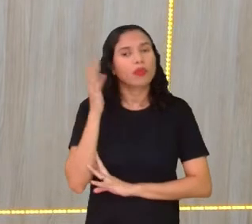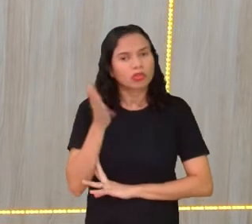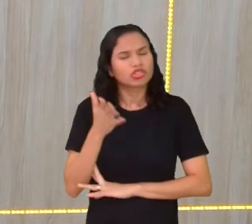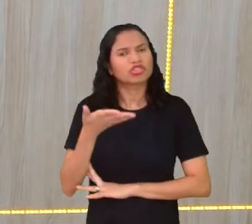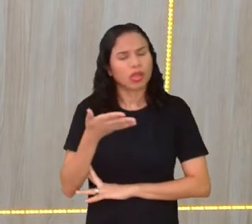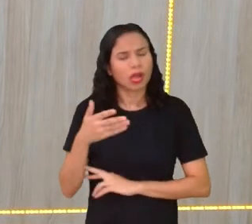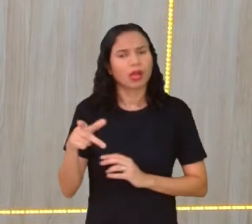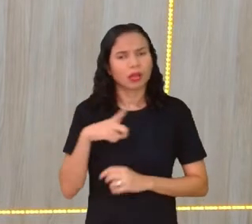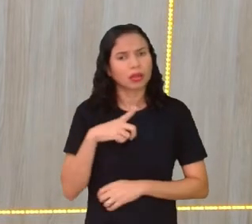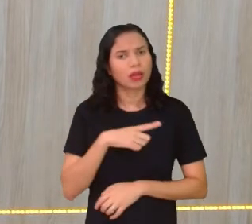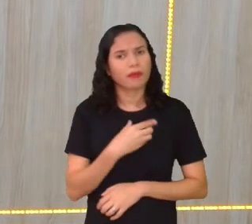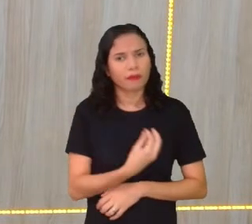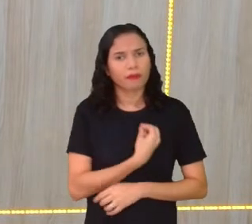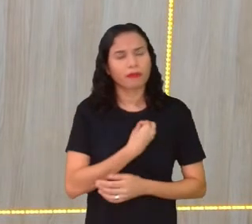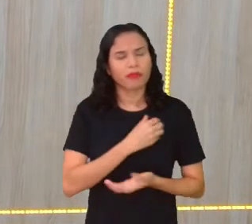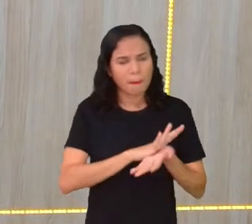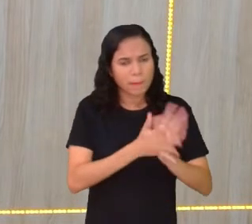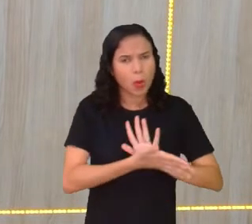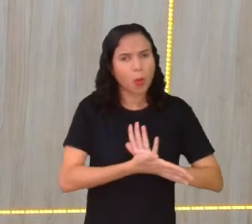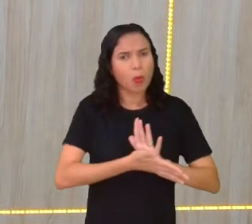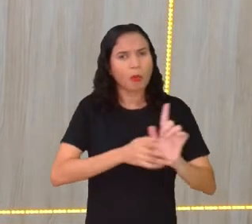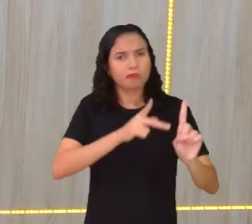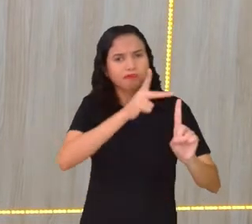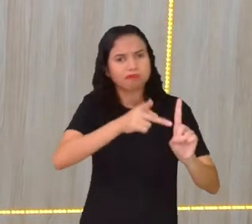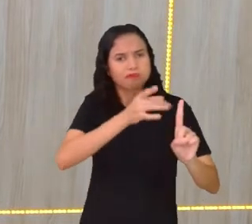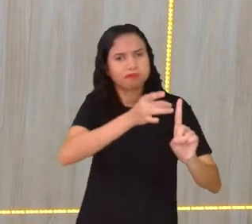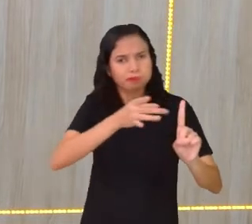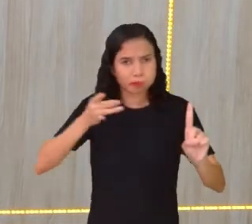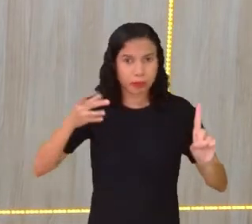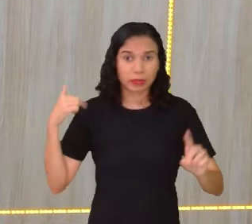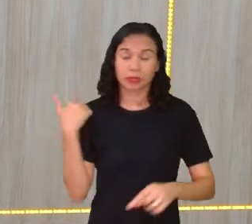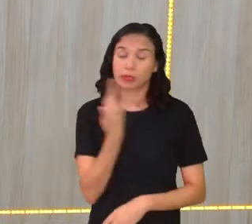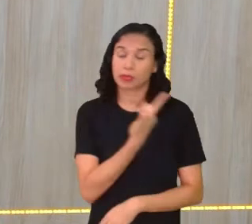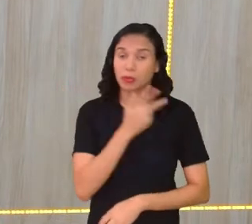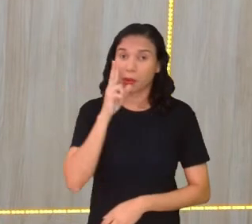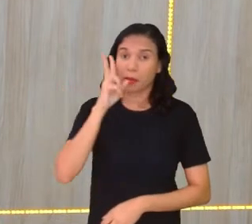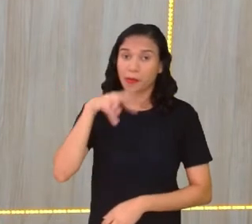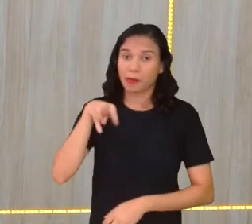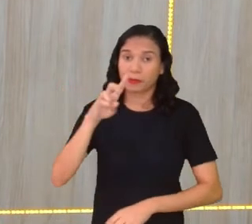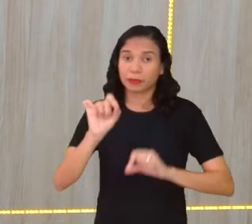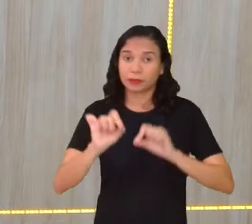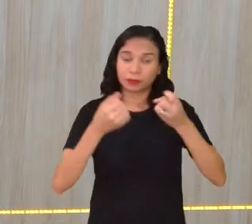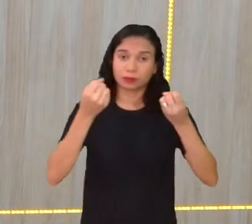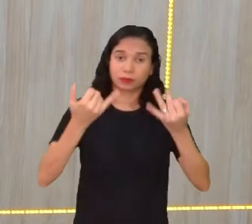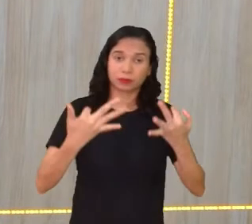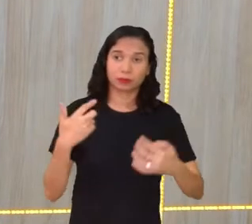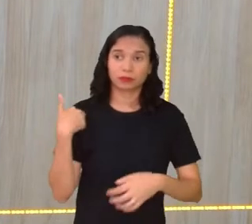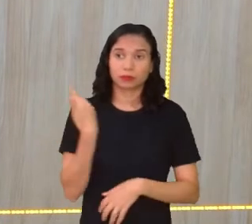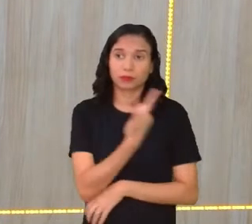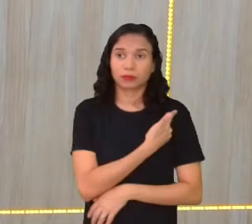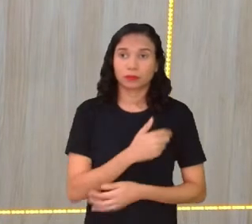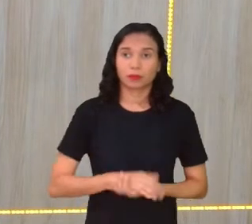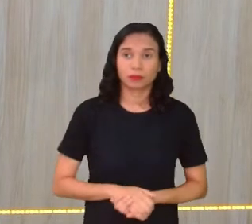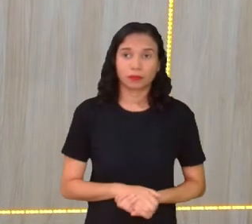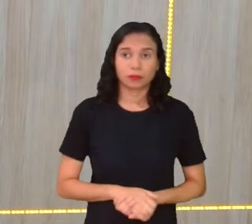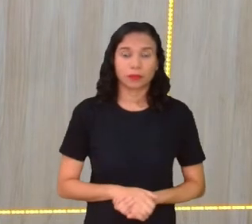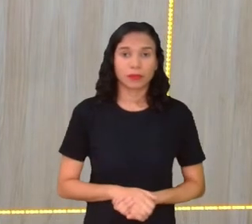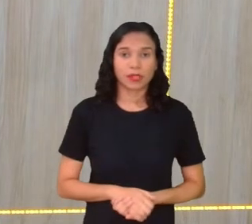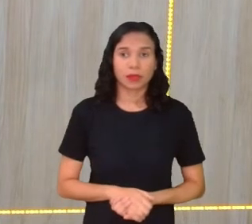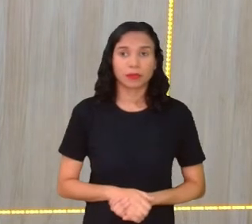foi vítima, né, de xenofobia. Então vamos escutar o que é que ele tem para dizer para a gente.